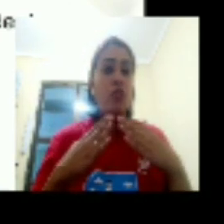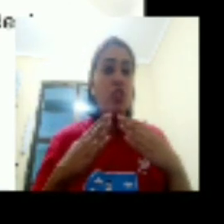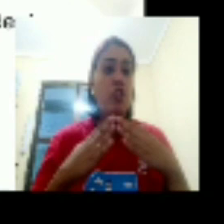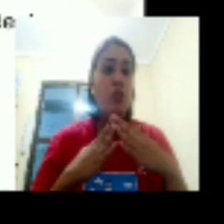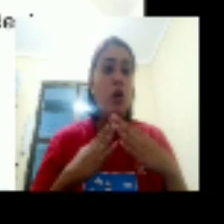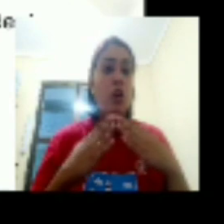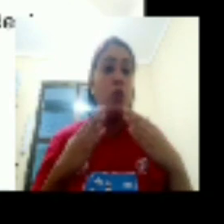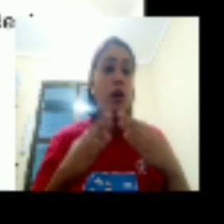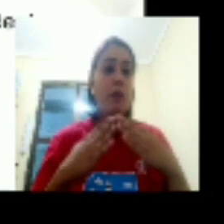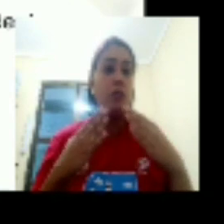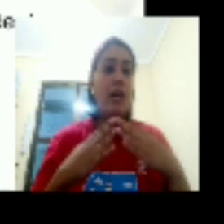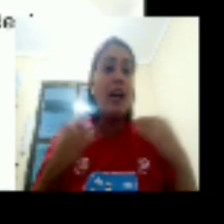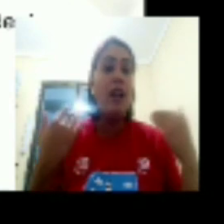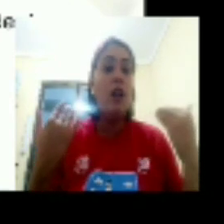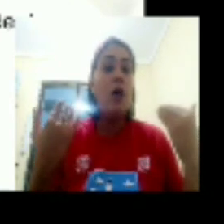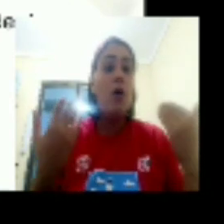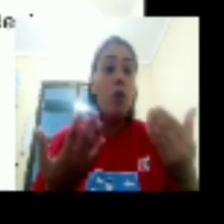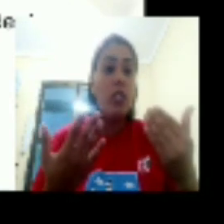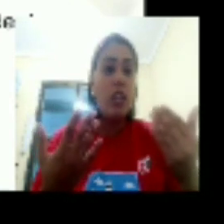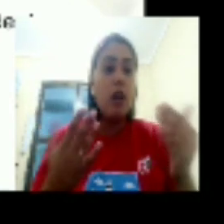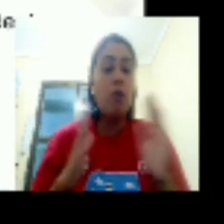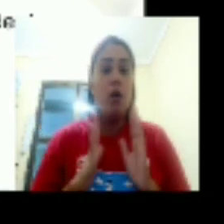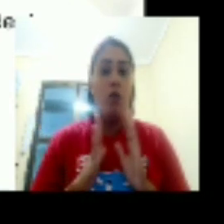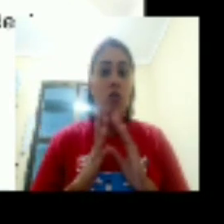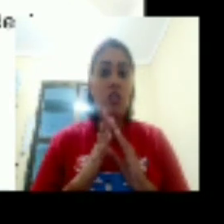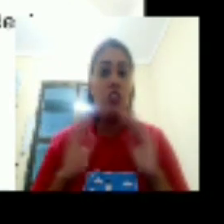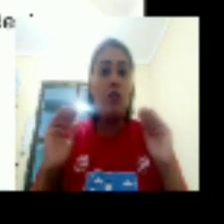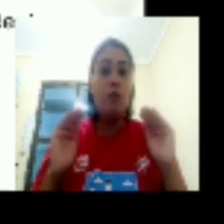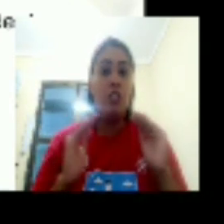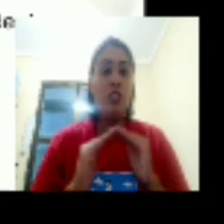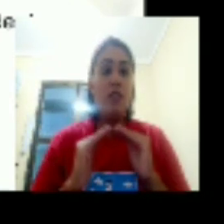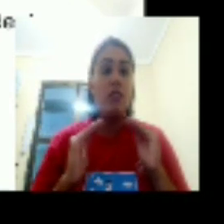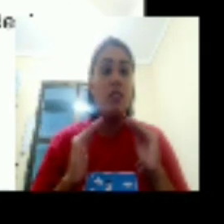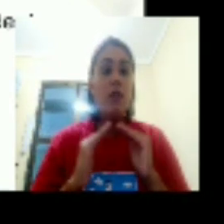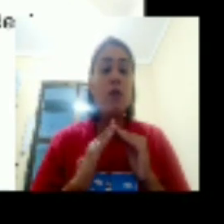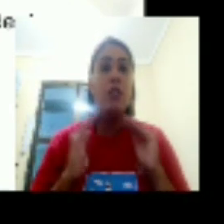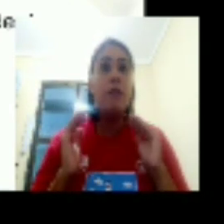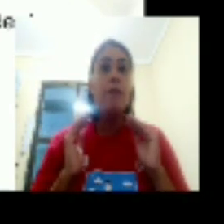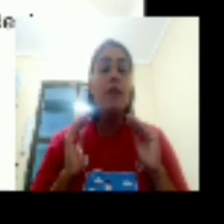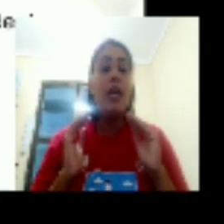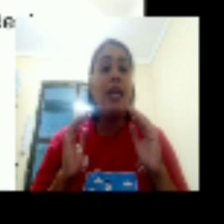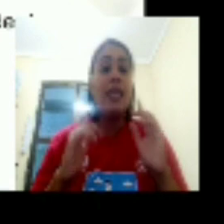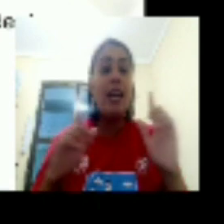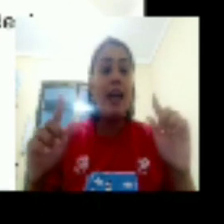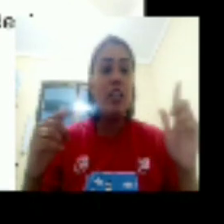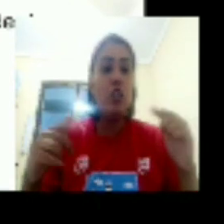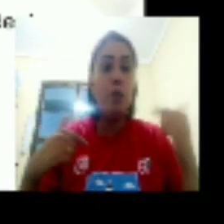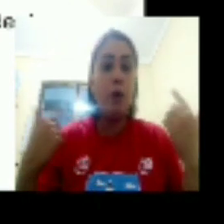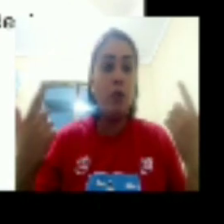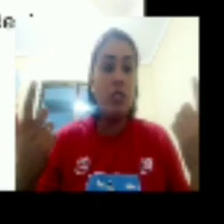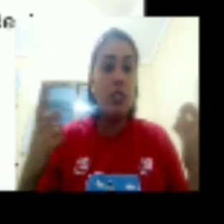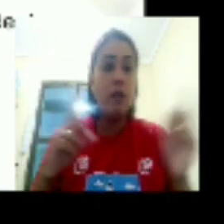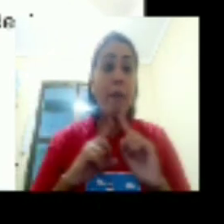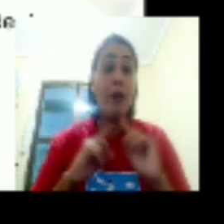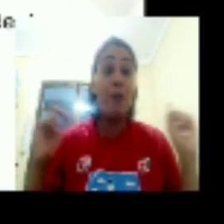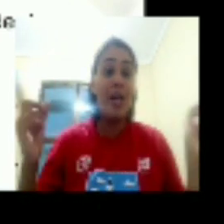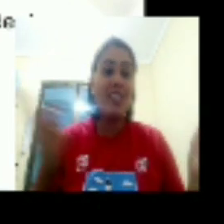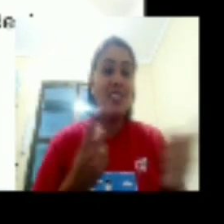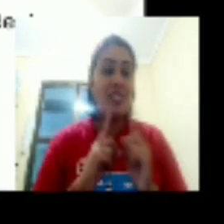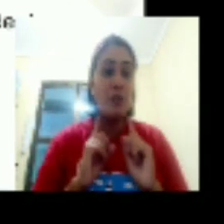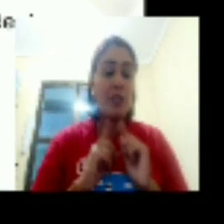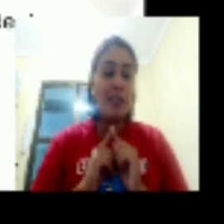Saúde como gestor no âmbito da União. Ou seja, o Ministério da Saúde, ele responde